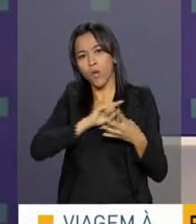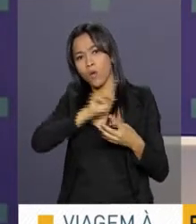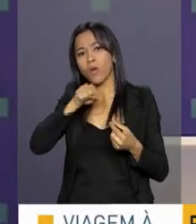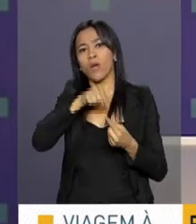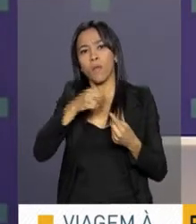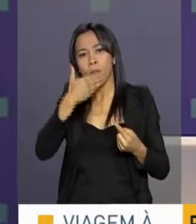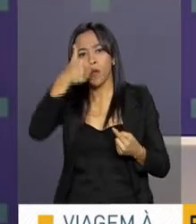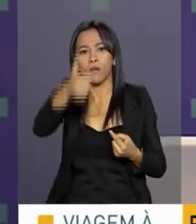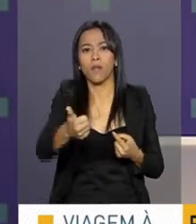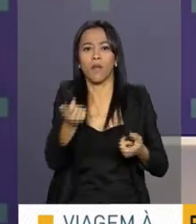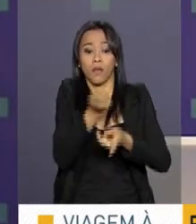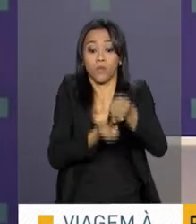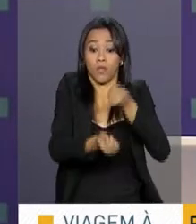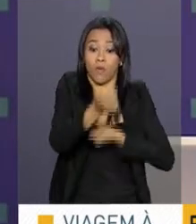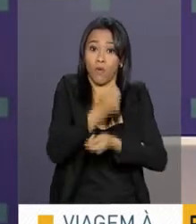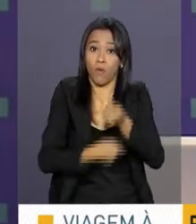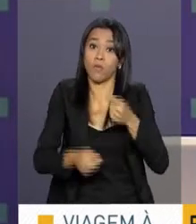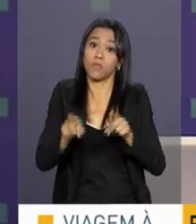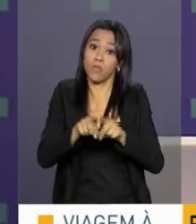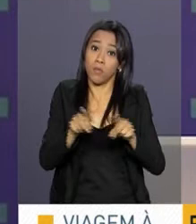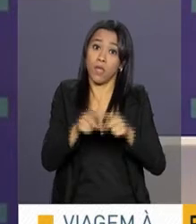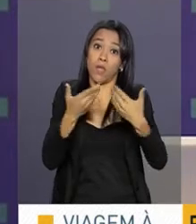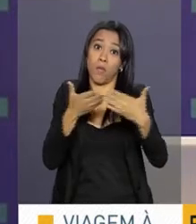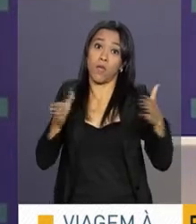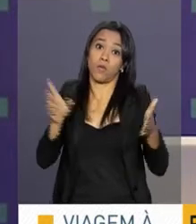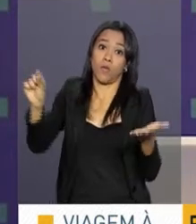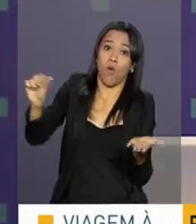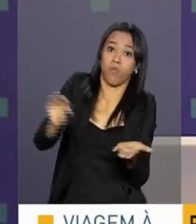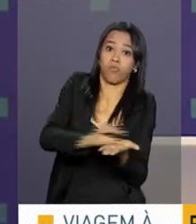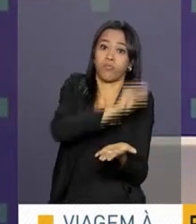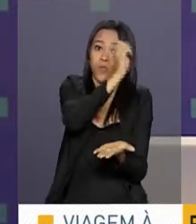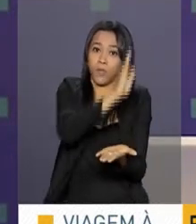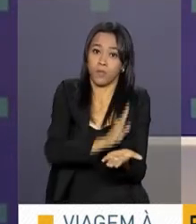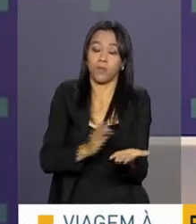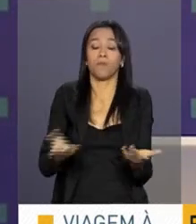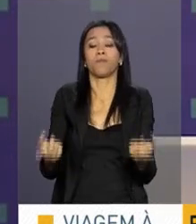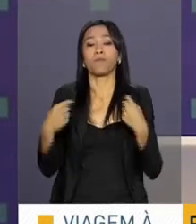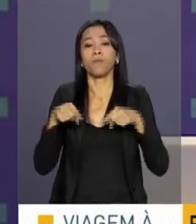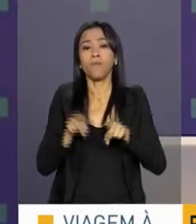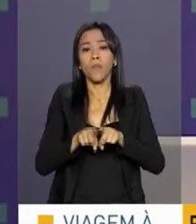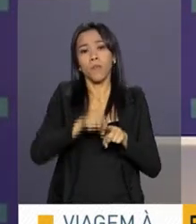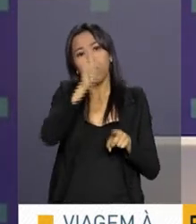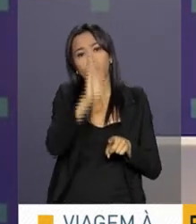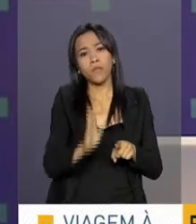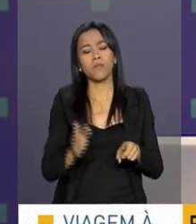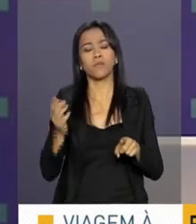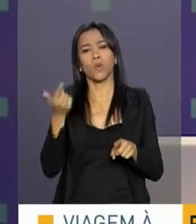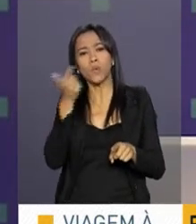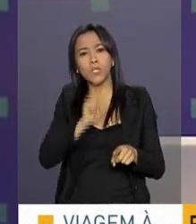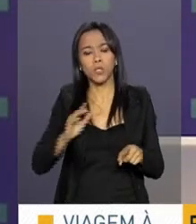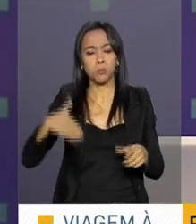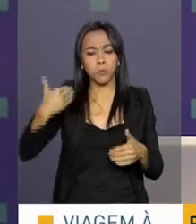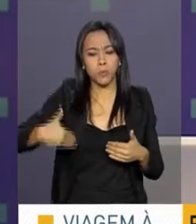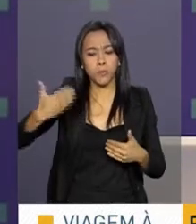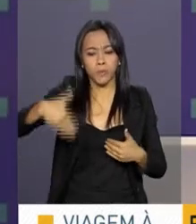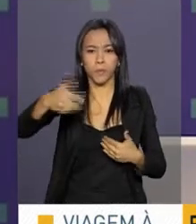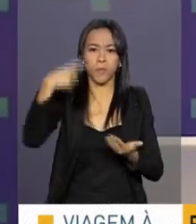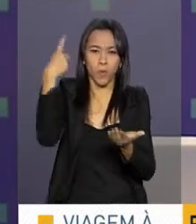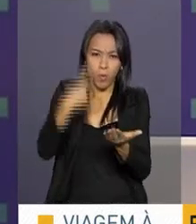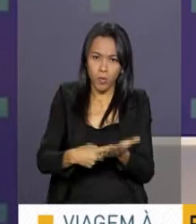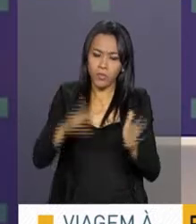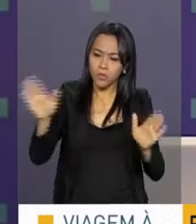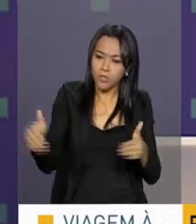negócios e facilitar o empreendedorismo. O Brasil também avançou fortemente numa agenda de parcerias com o